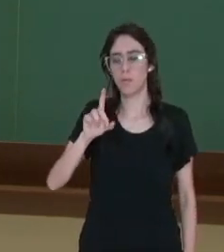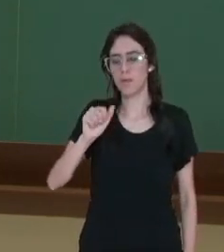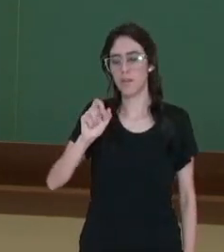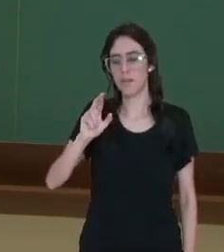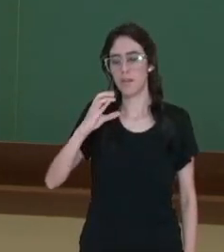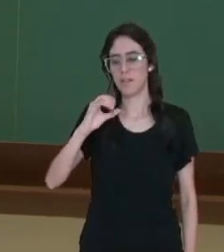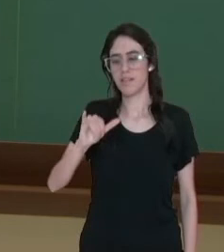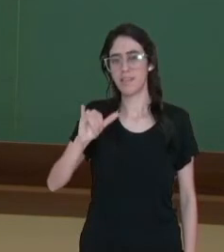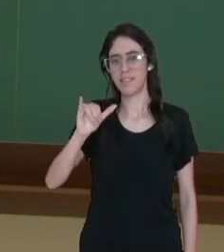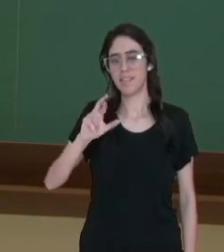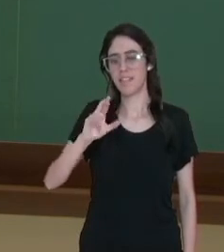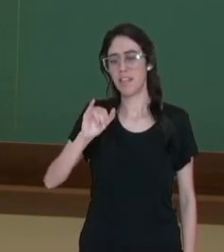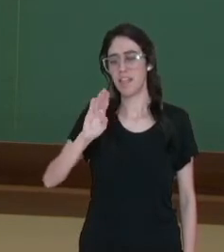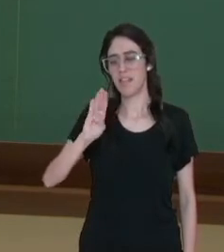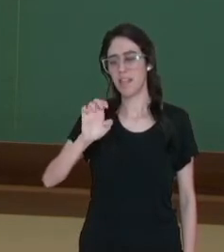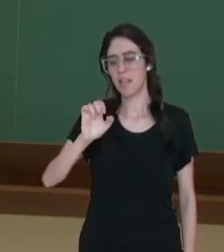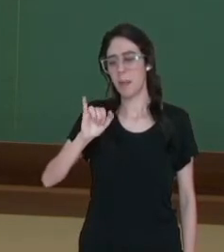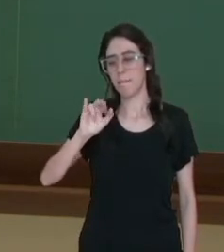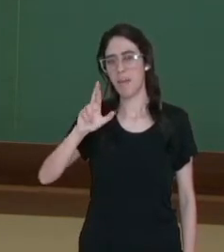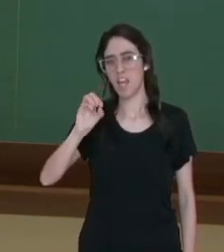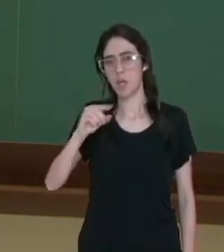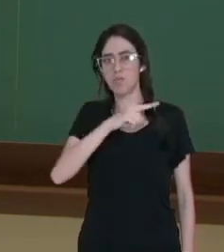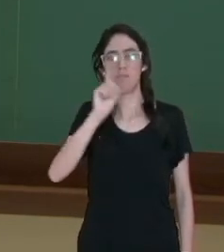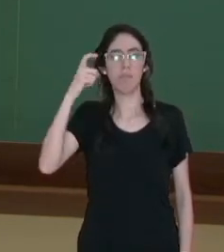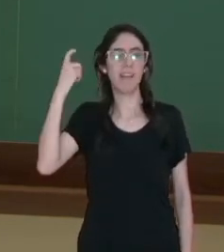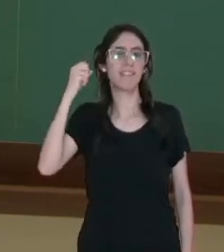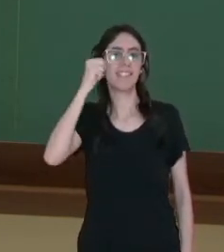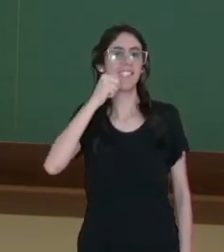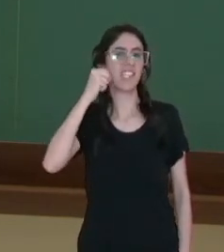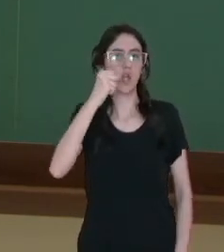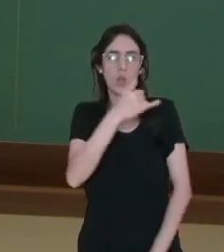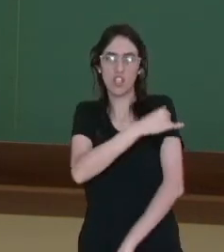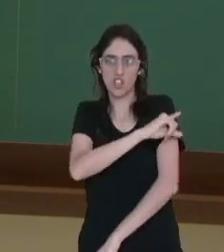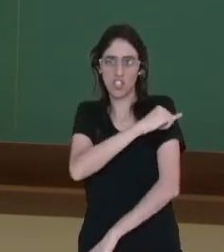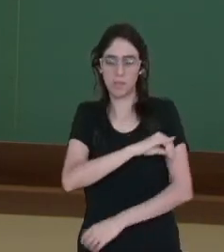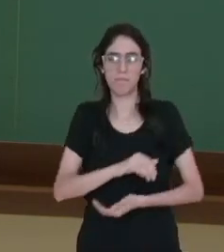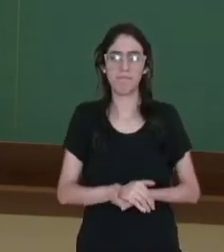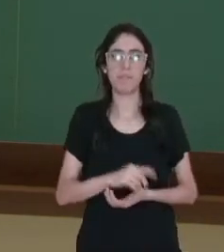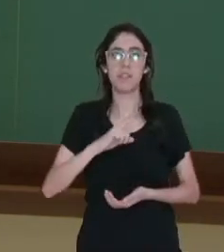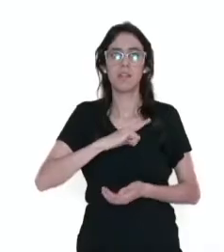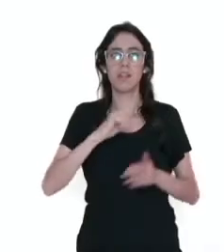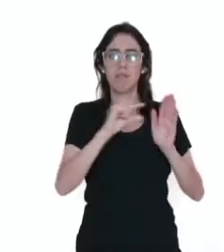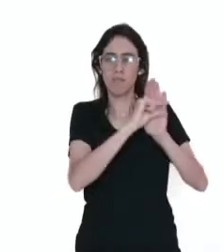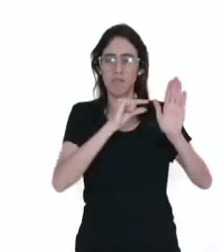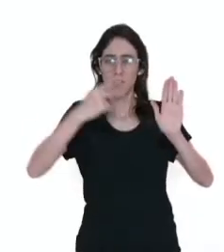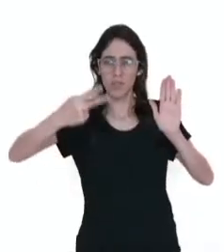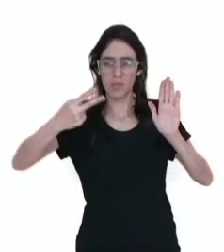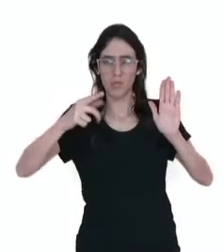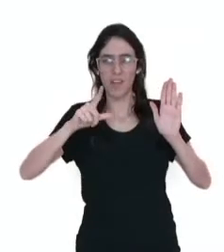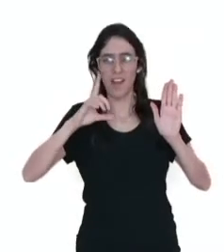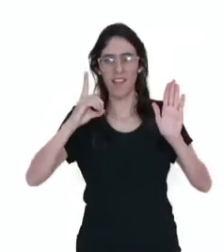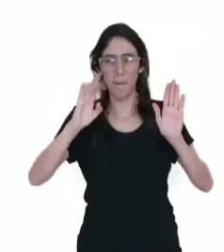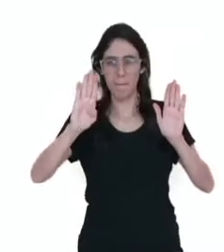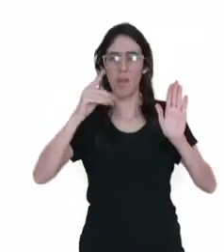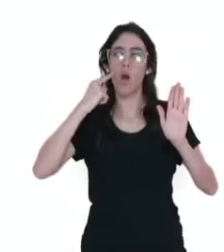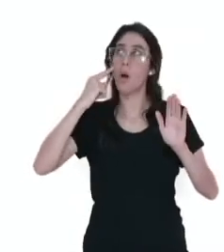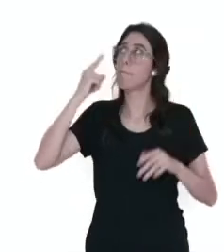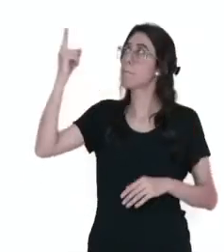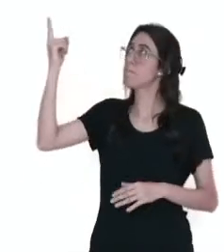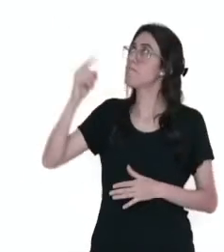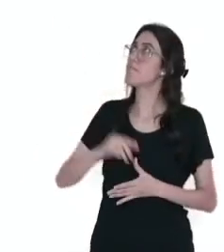era senador pelo Rio de Janeiro. O artigo 2º da LDB, por exemplo, determina que, acompanha comigo o artigo 2º,